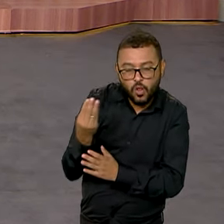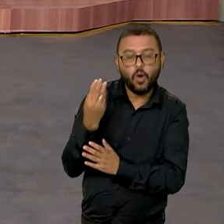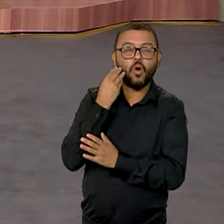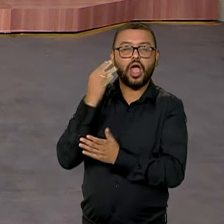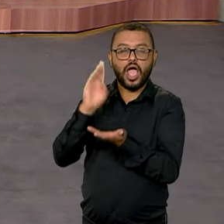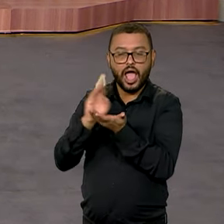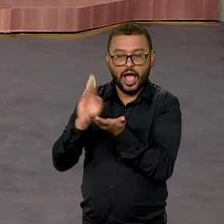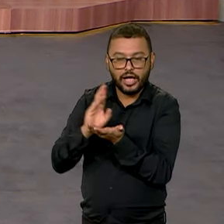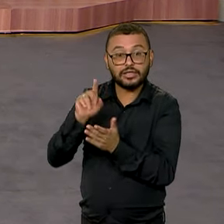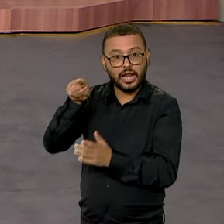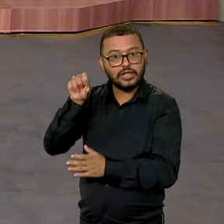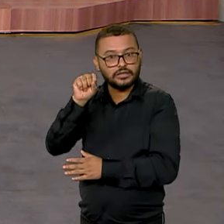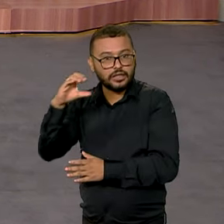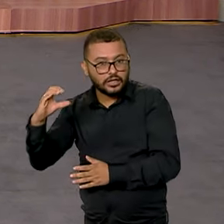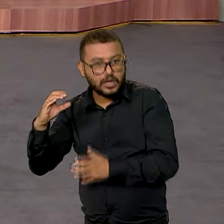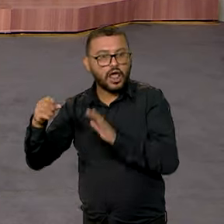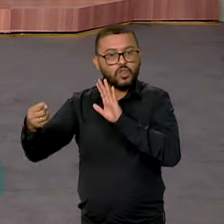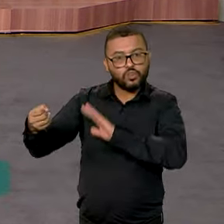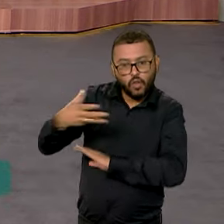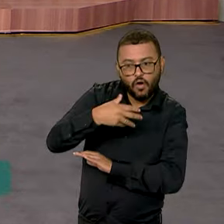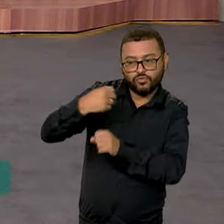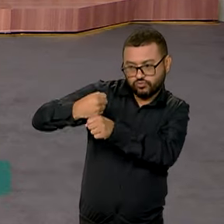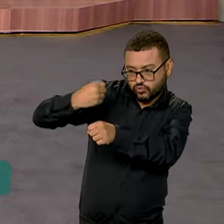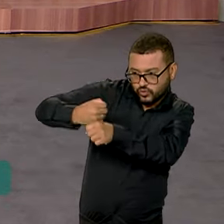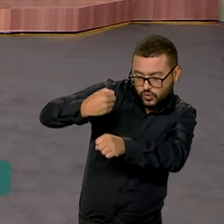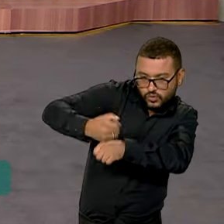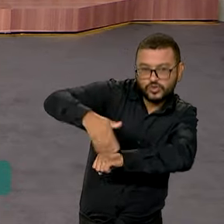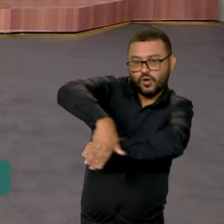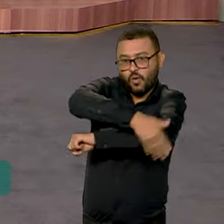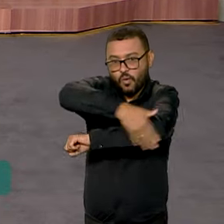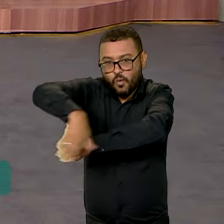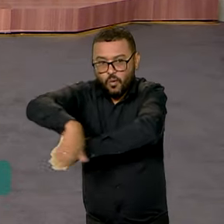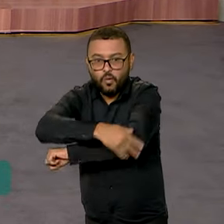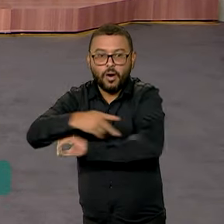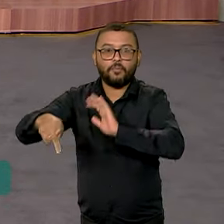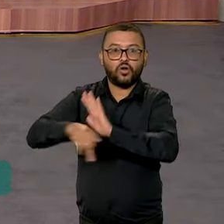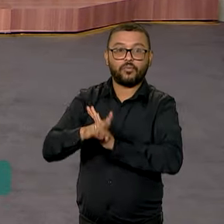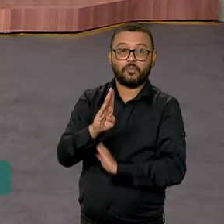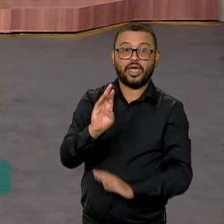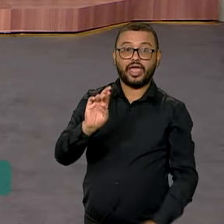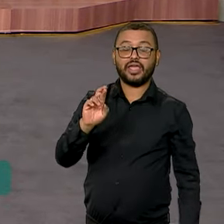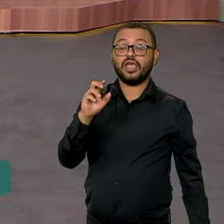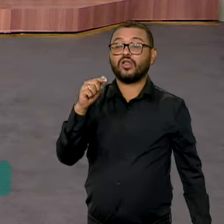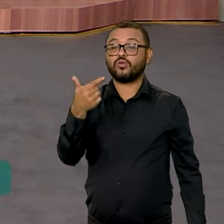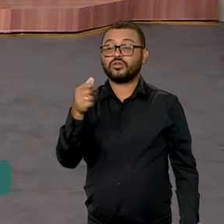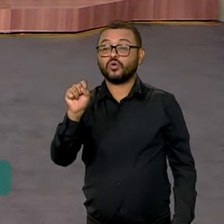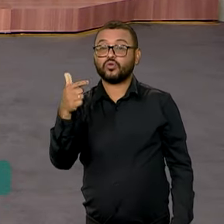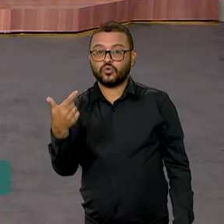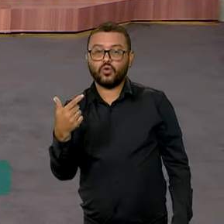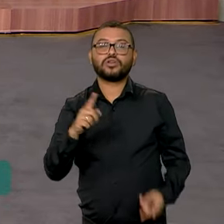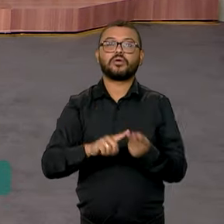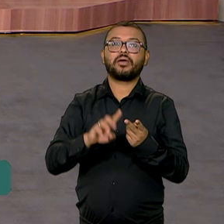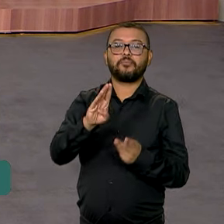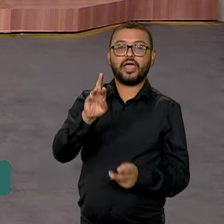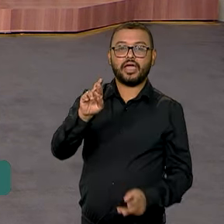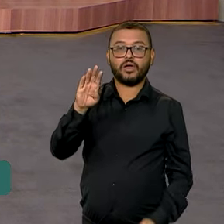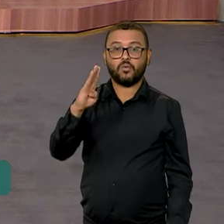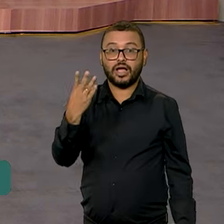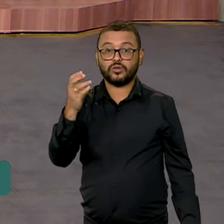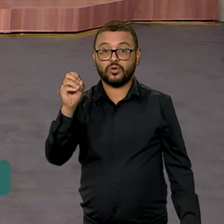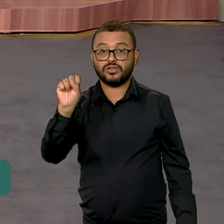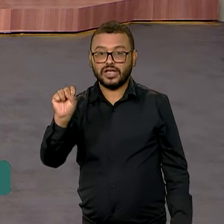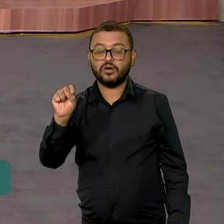reais para a recuperação de pavimento e manutenção de trechos das BRs 282, 480